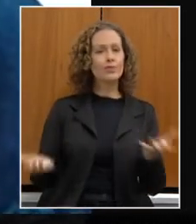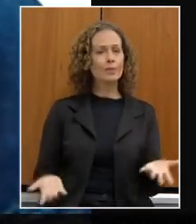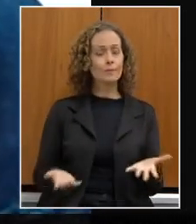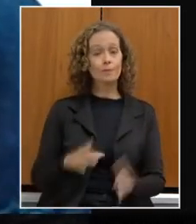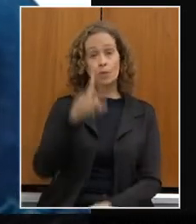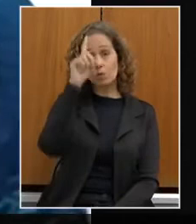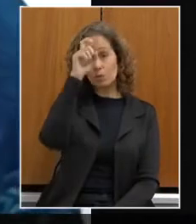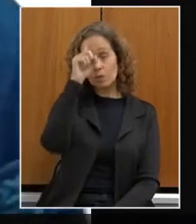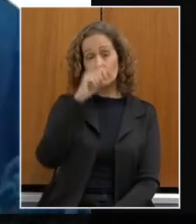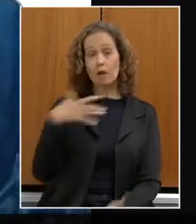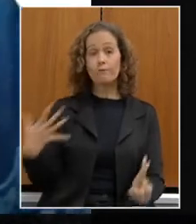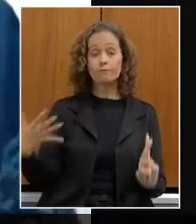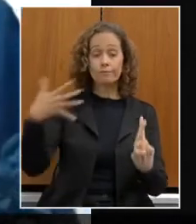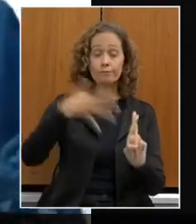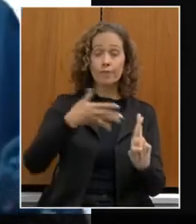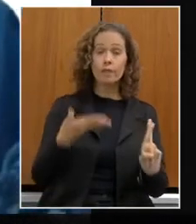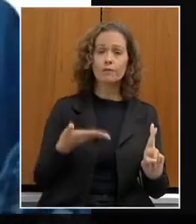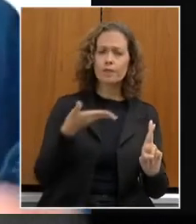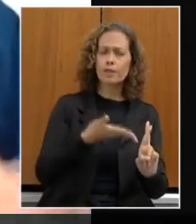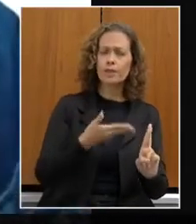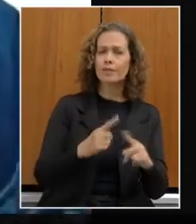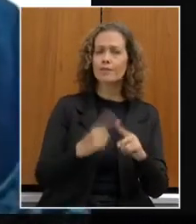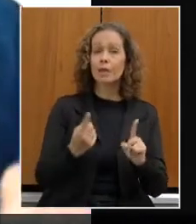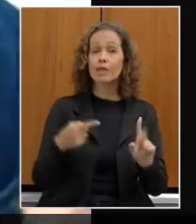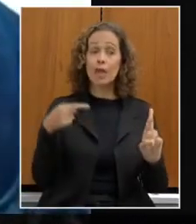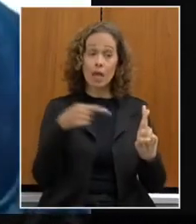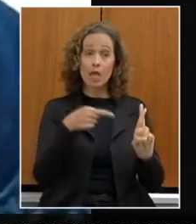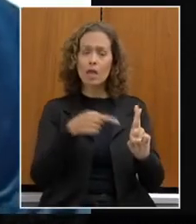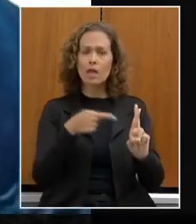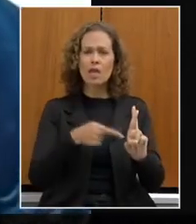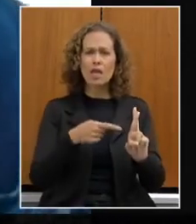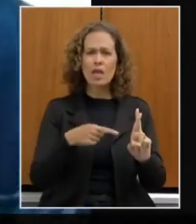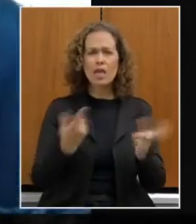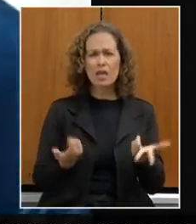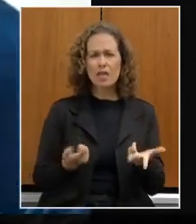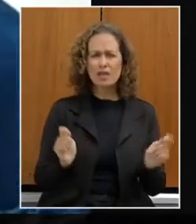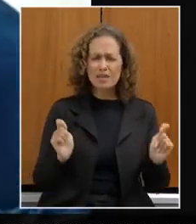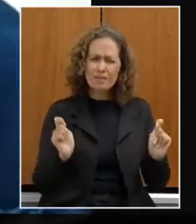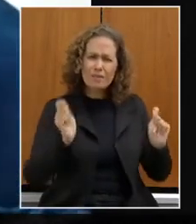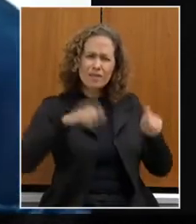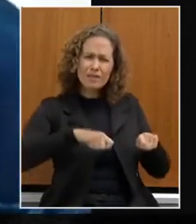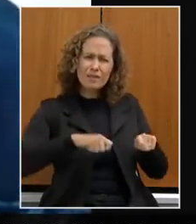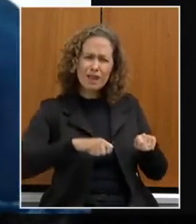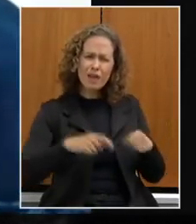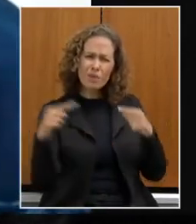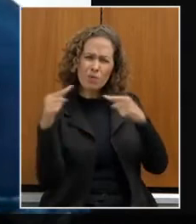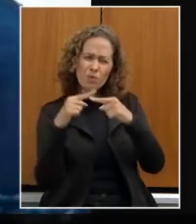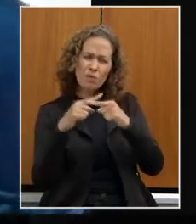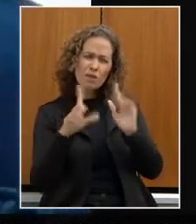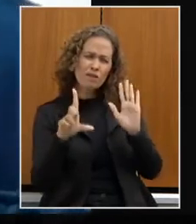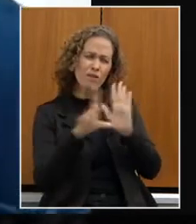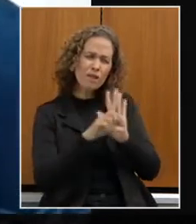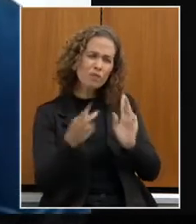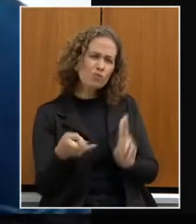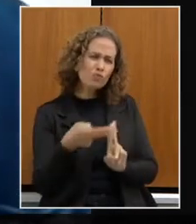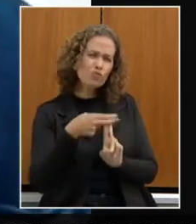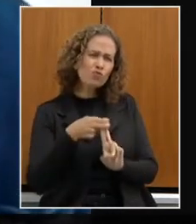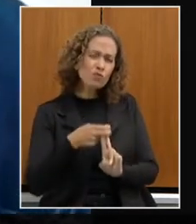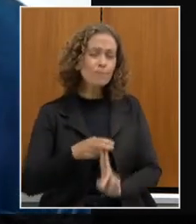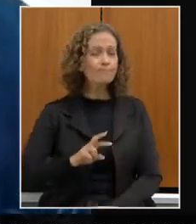e como referência não está equipado conforme as leis do SUS porque hospital